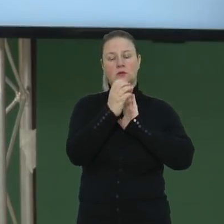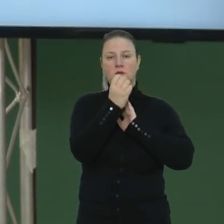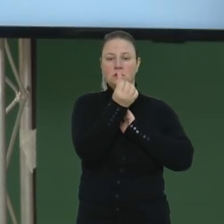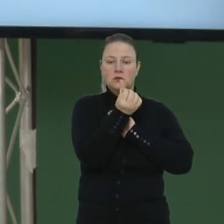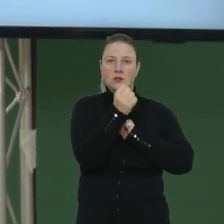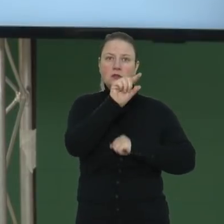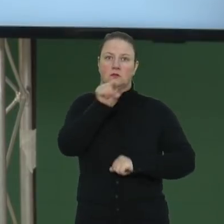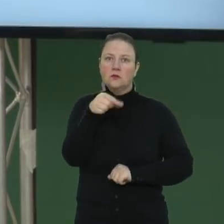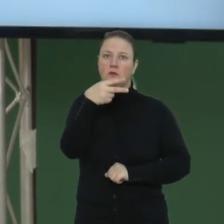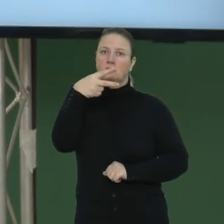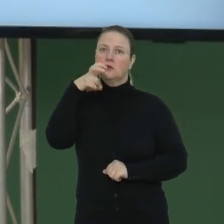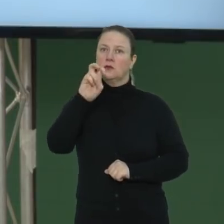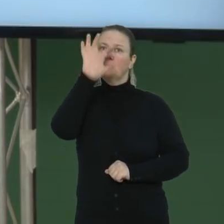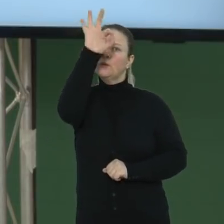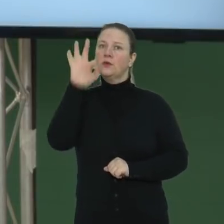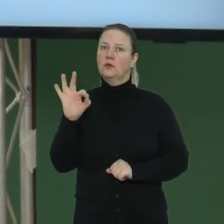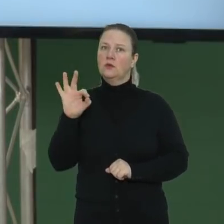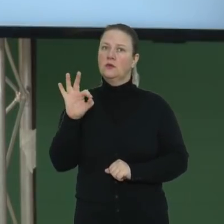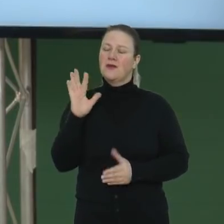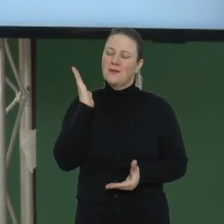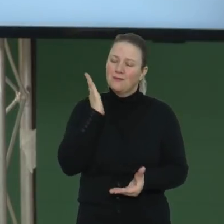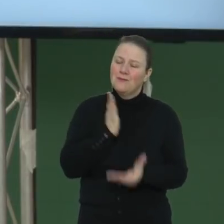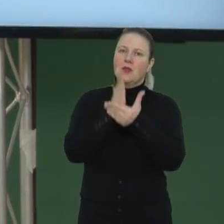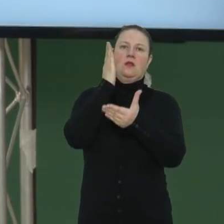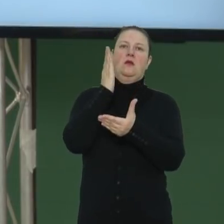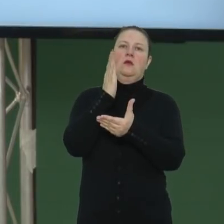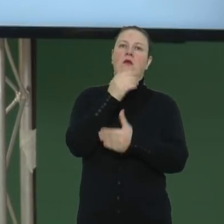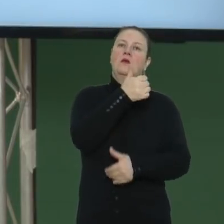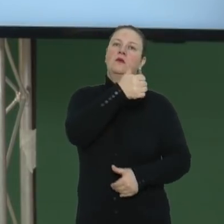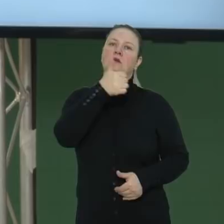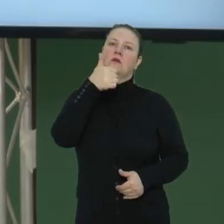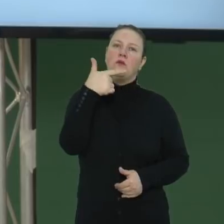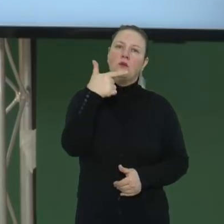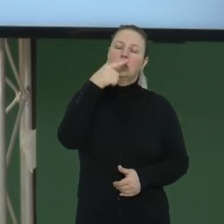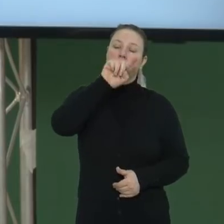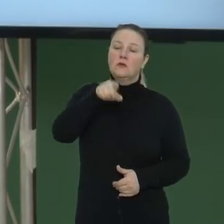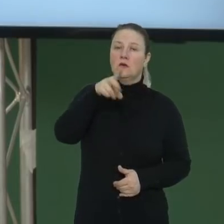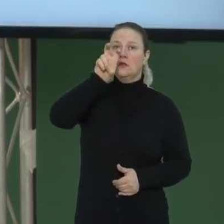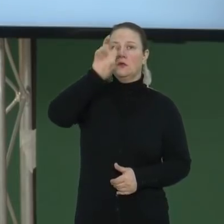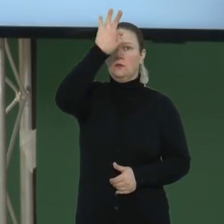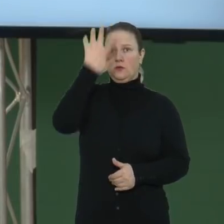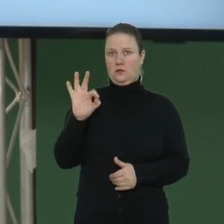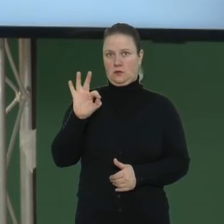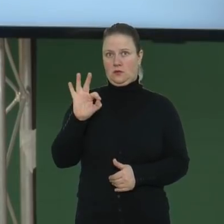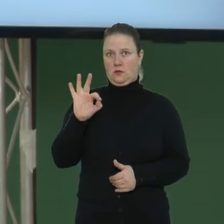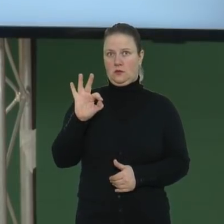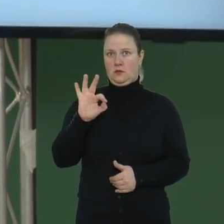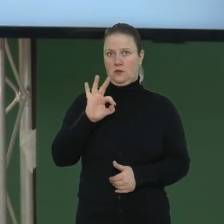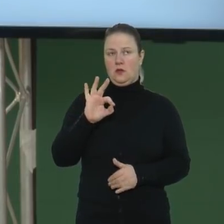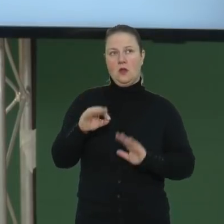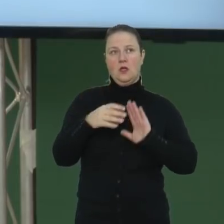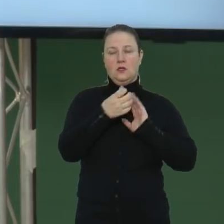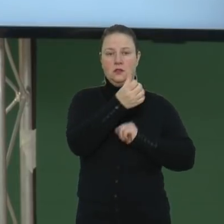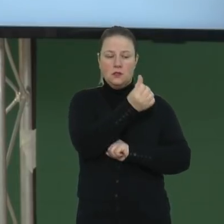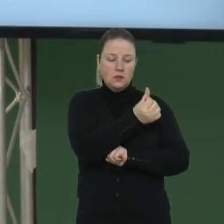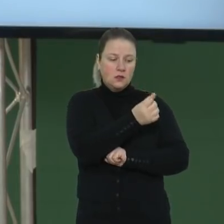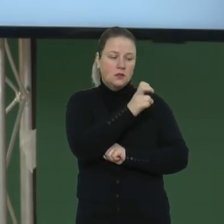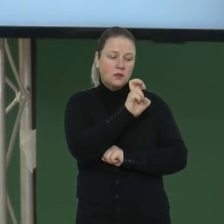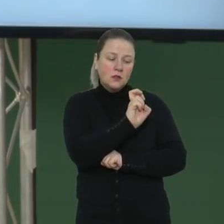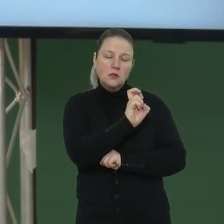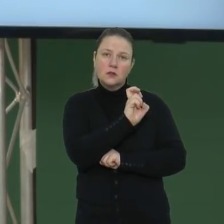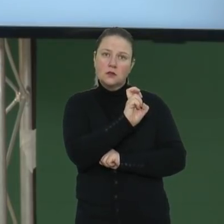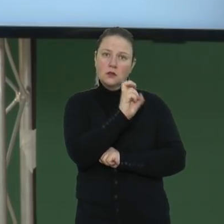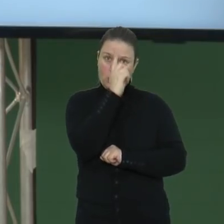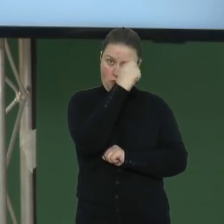6,25%, que corresponde à metade de 12,5%. E nas outras 65 horas